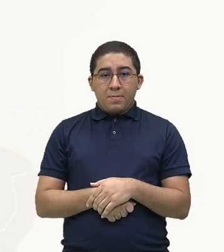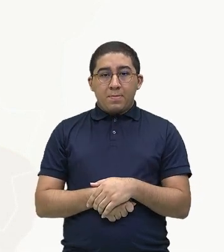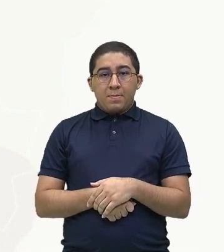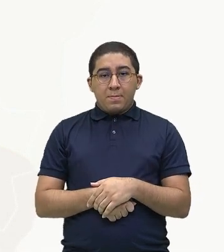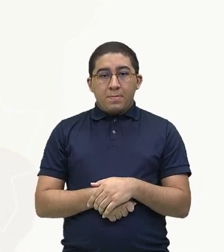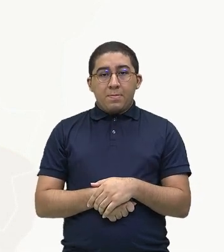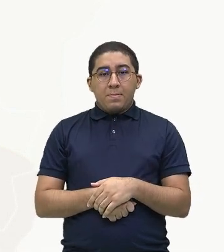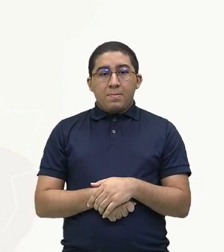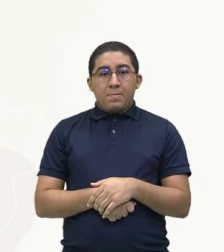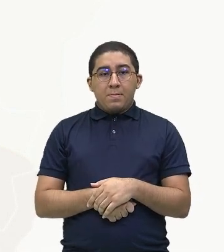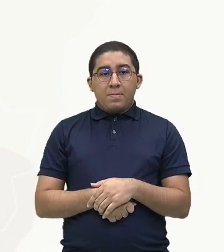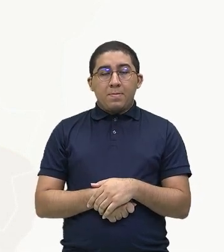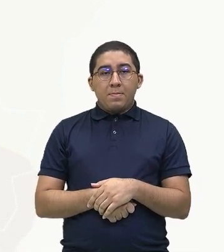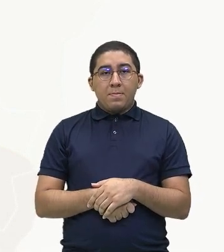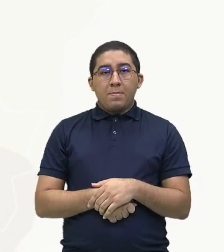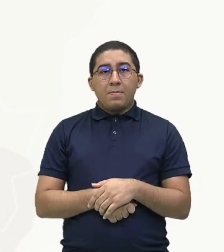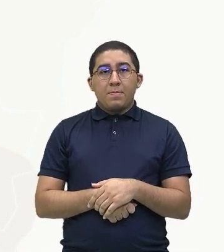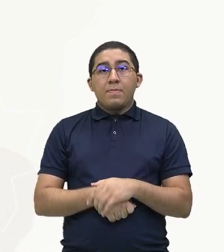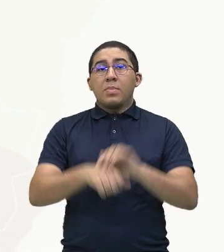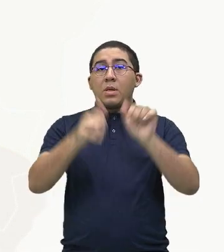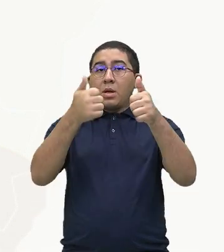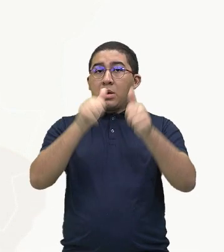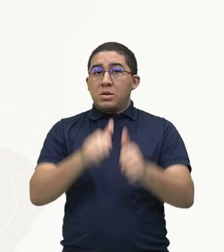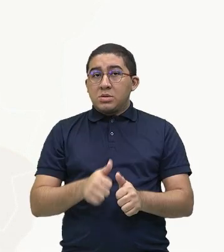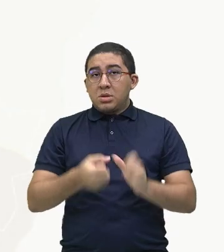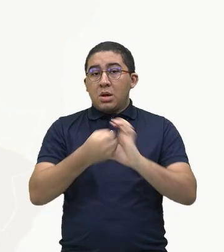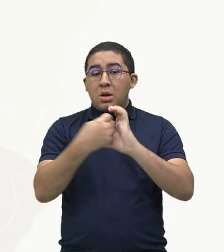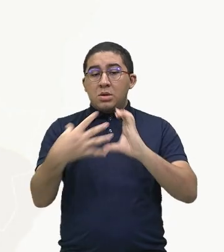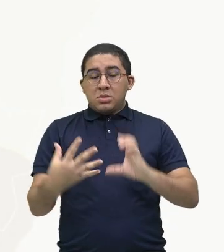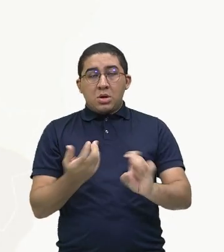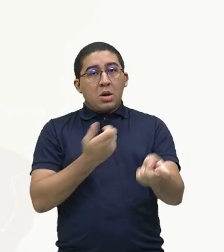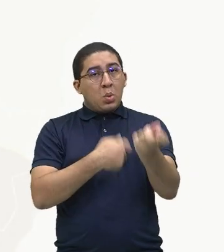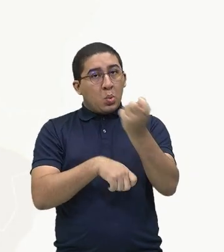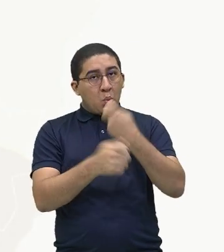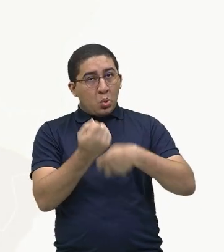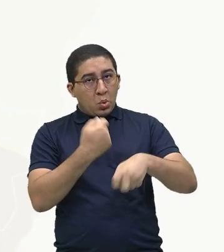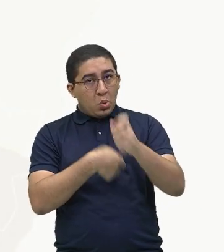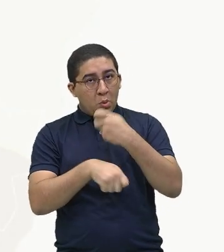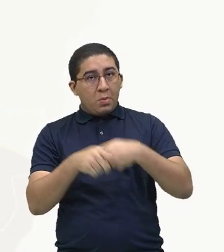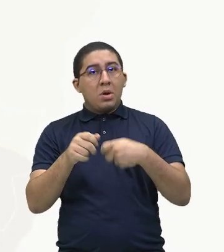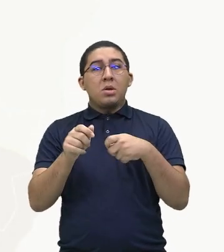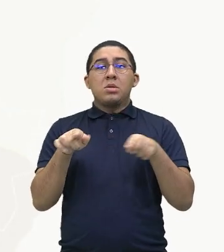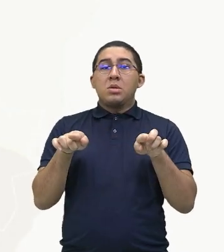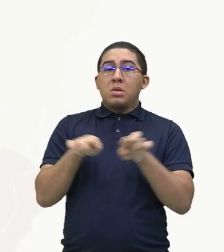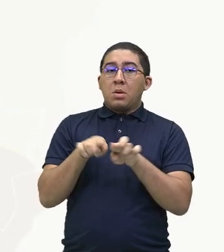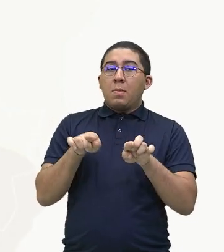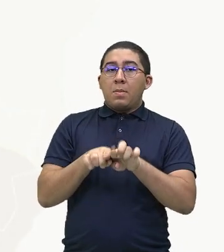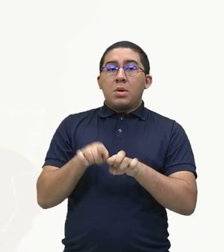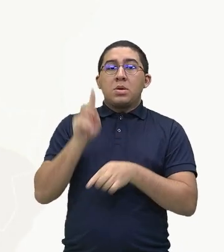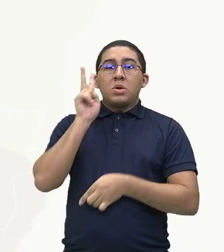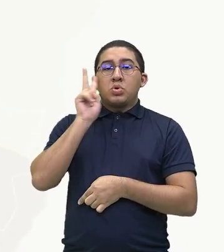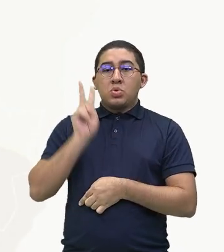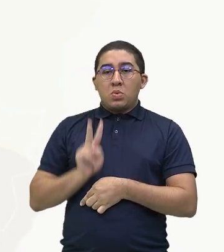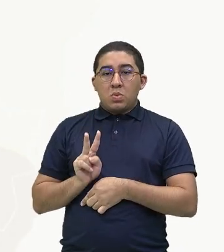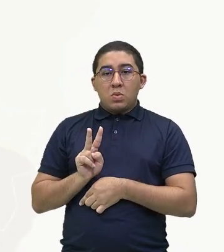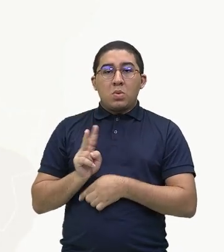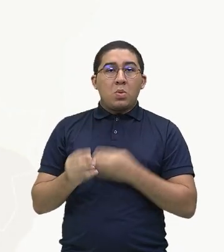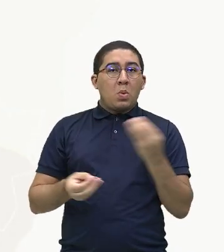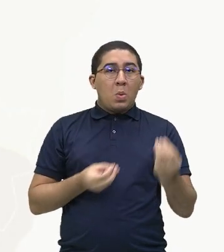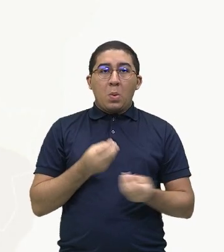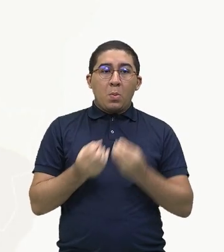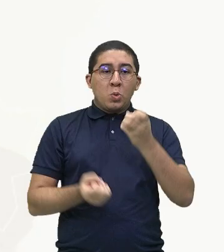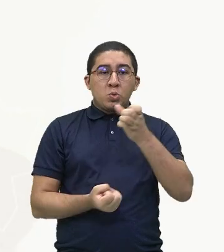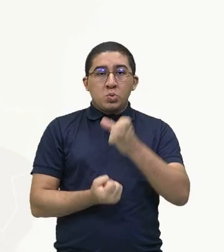Pedro Pinches, ele vai analisar as características econômicas e históricas da formação de cada um desses